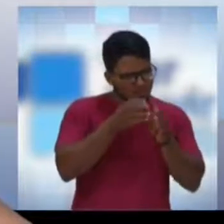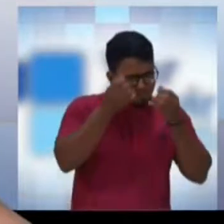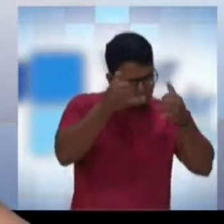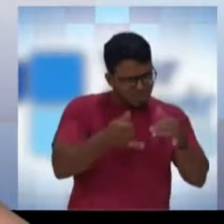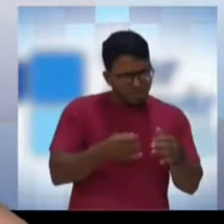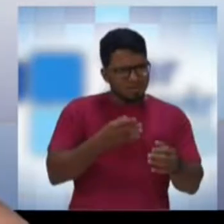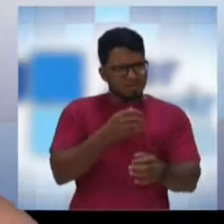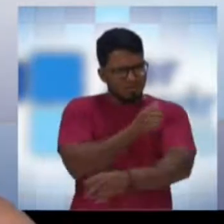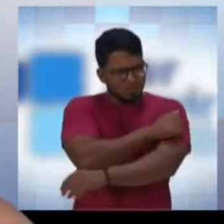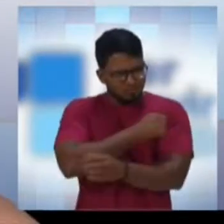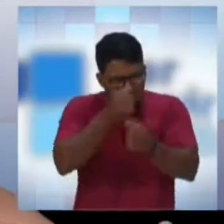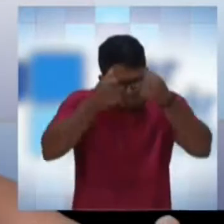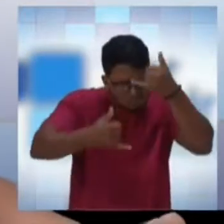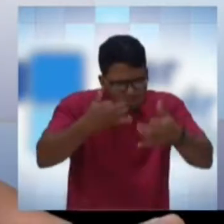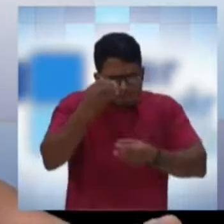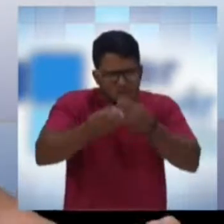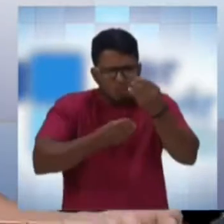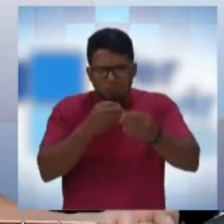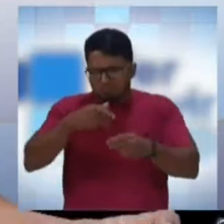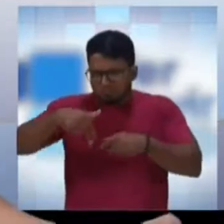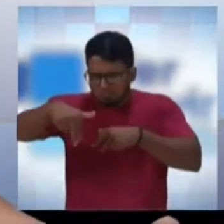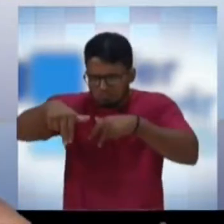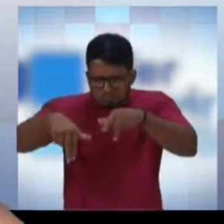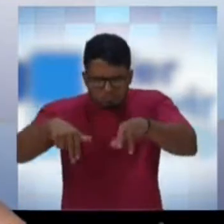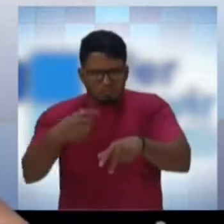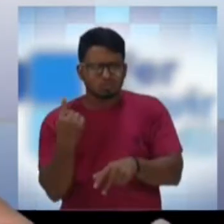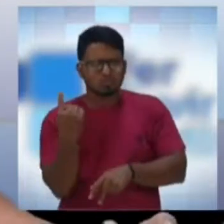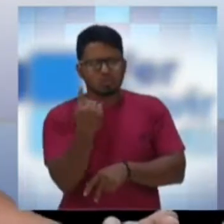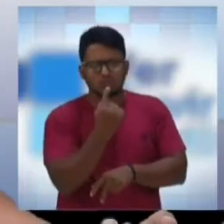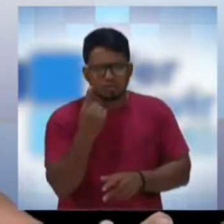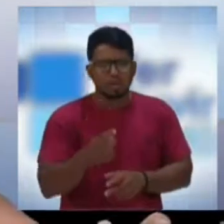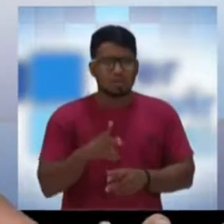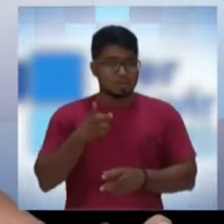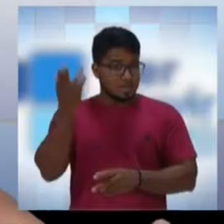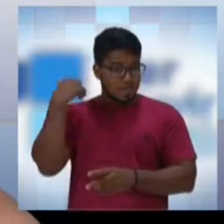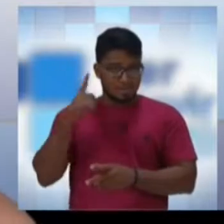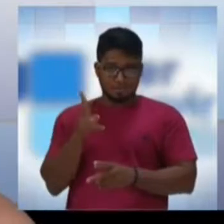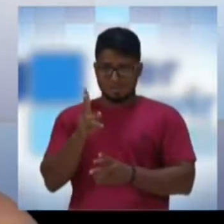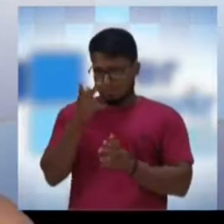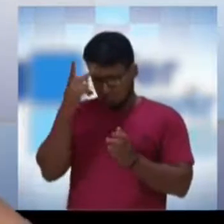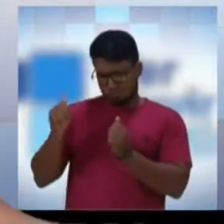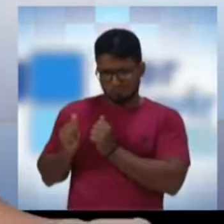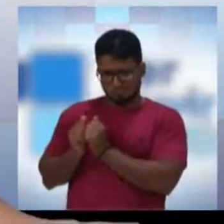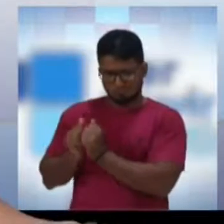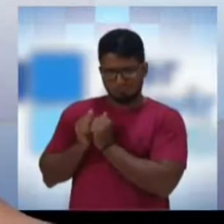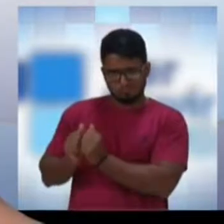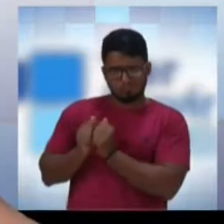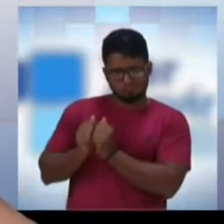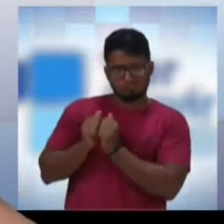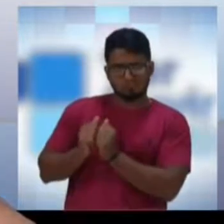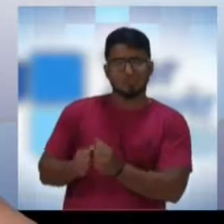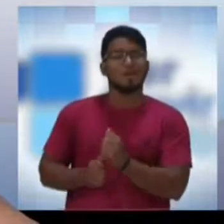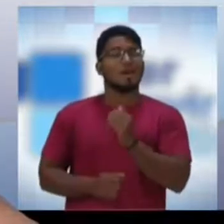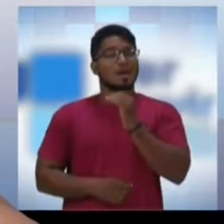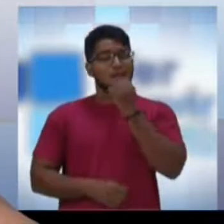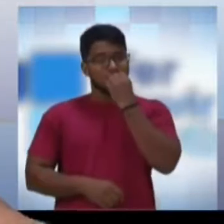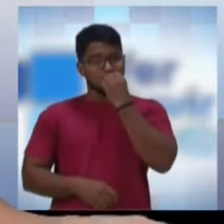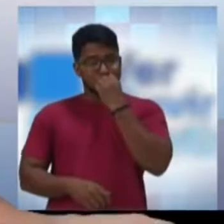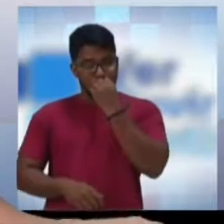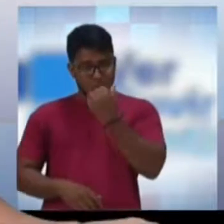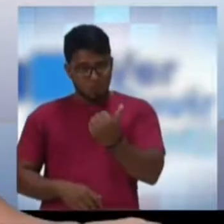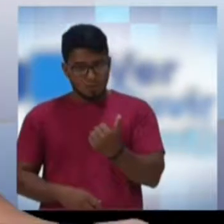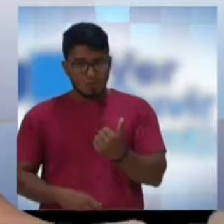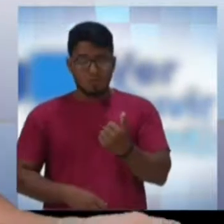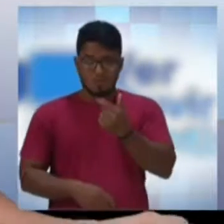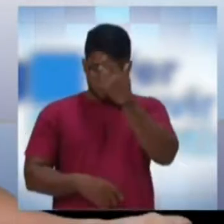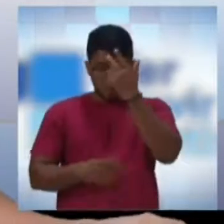Eu não nasci andando sozinha, eu não aprendi sozinha, eu tive a ajuda de alguém. E nada melhor do que você, além de ter sido